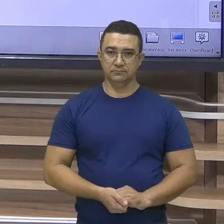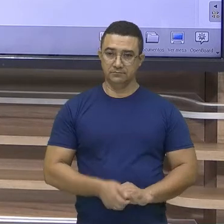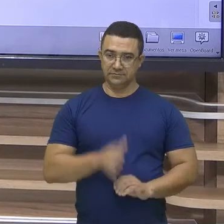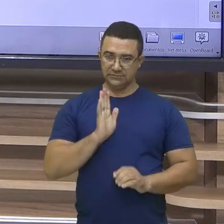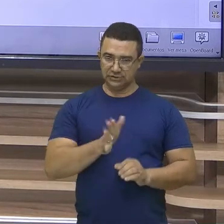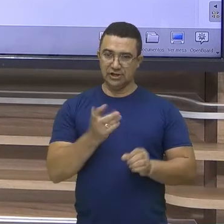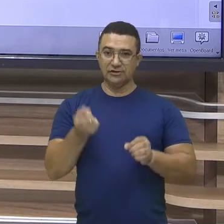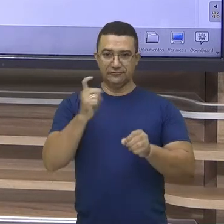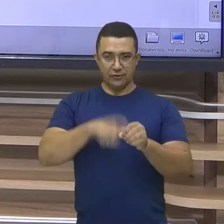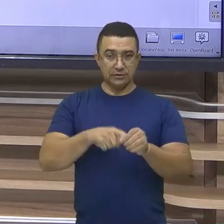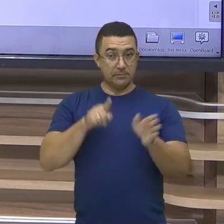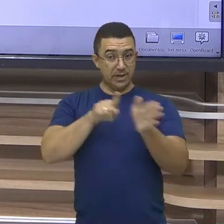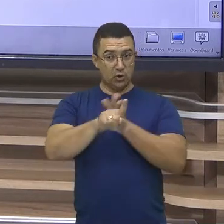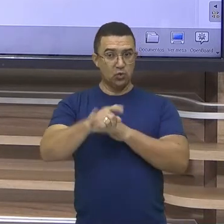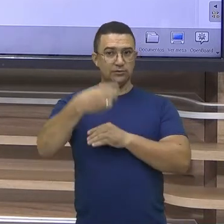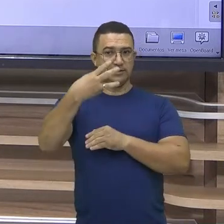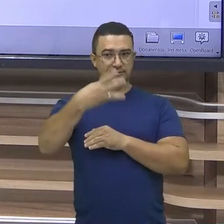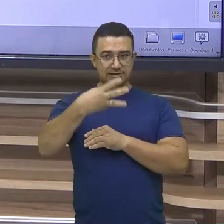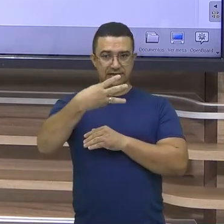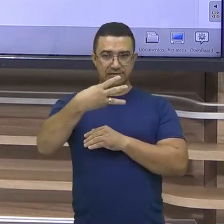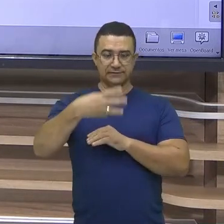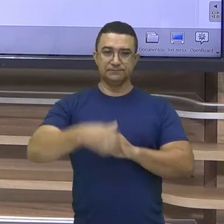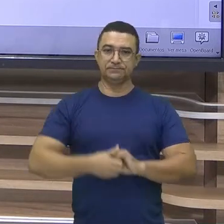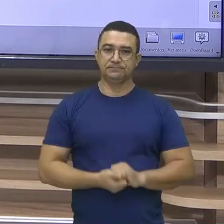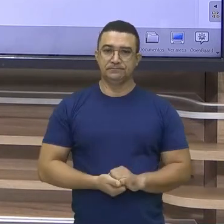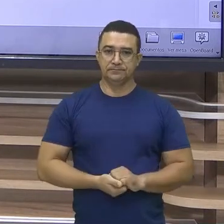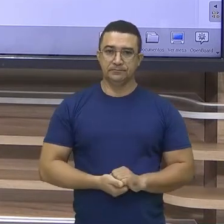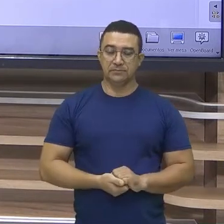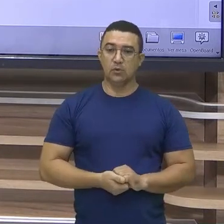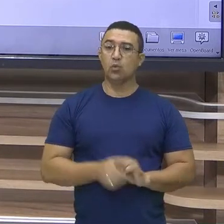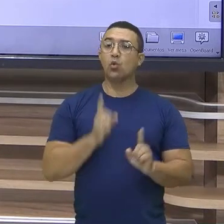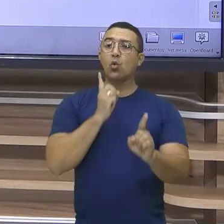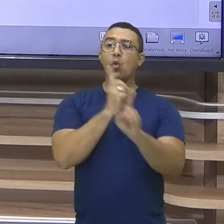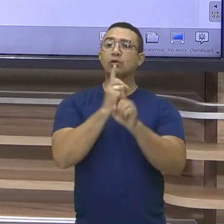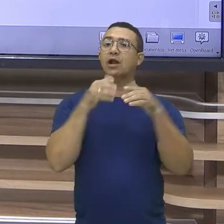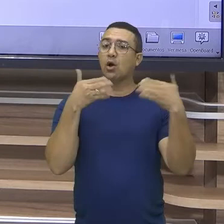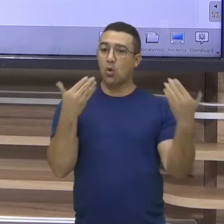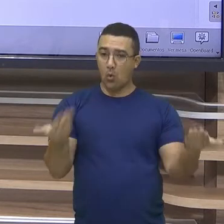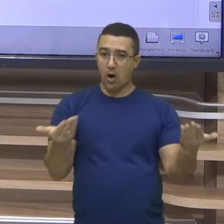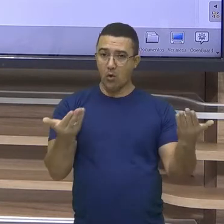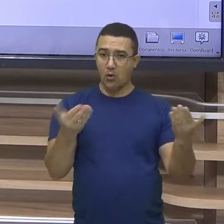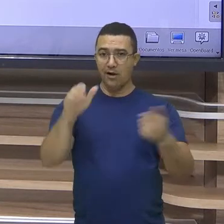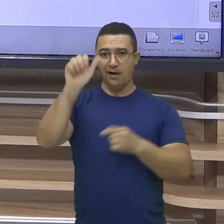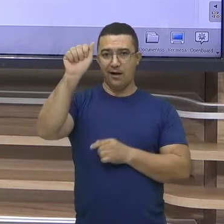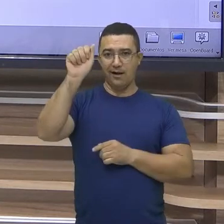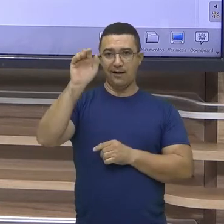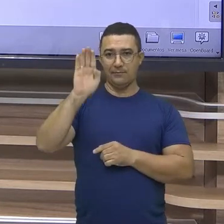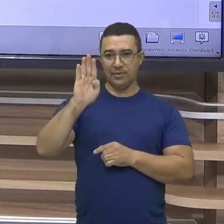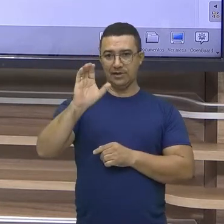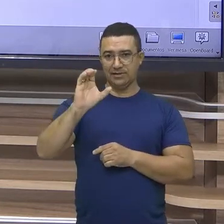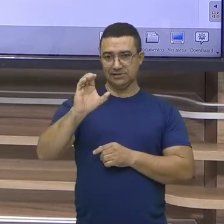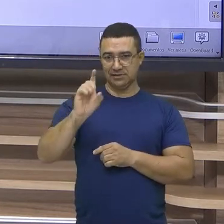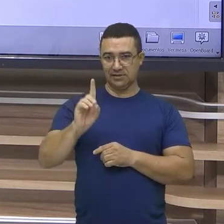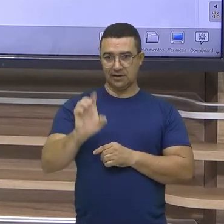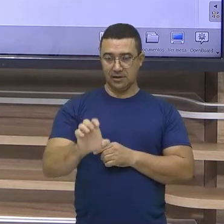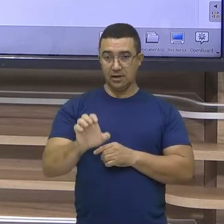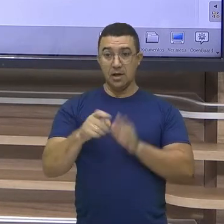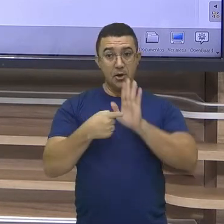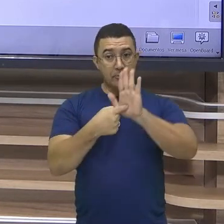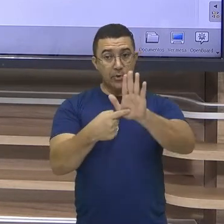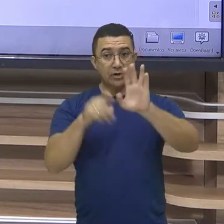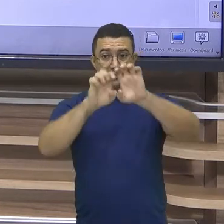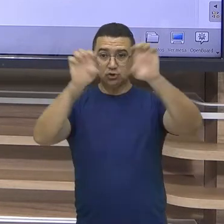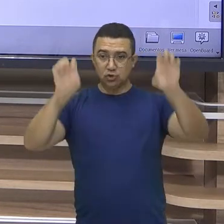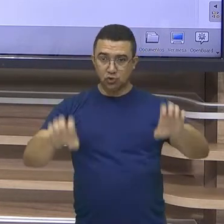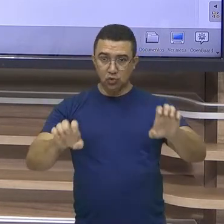volta então com a nossa terceira questão, né, que deveríamos aí encontrar qual das alternativas apresenta aí aquela estrutura que é de